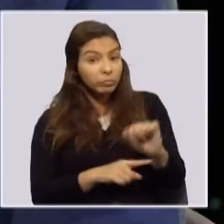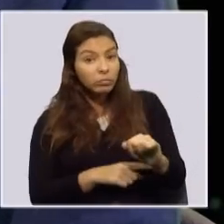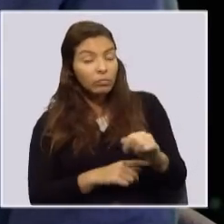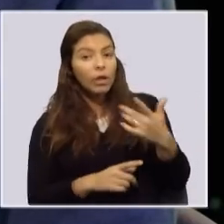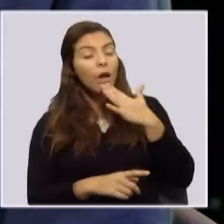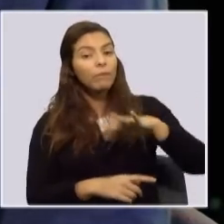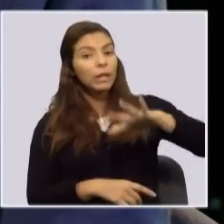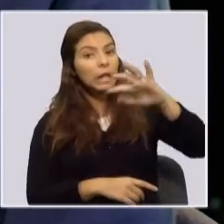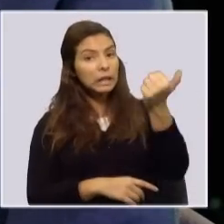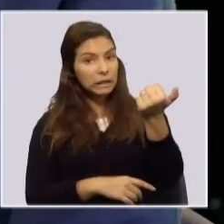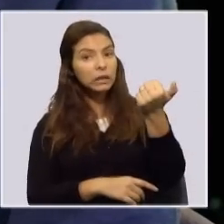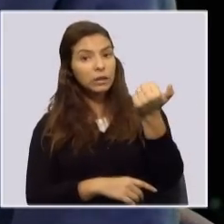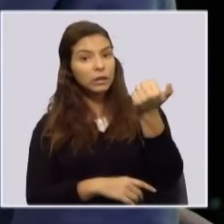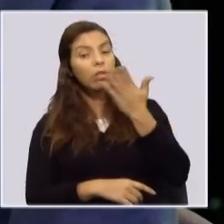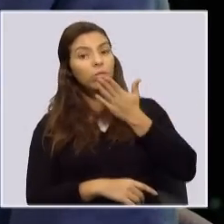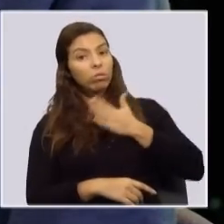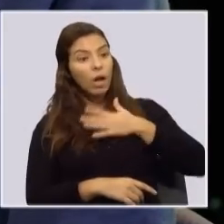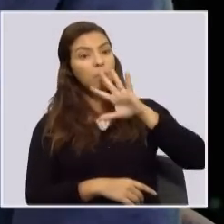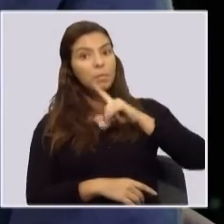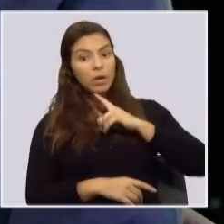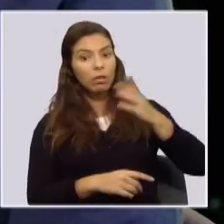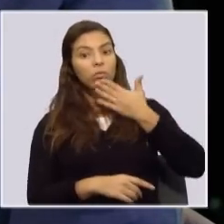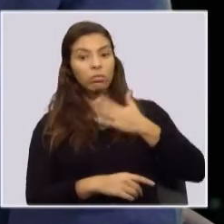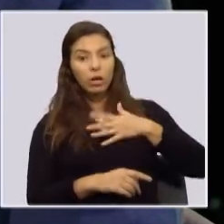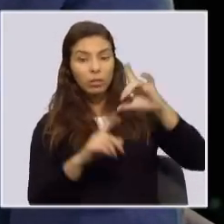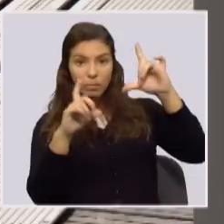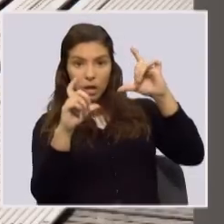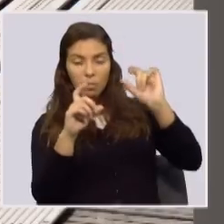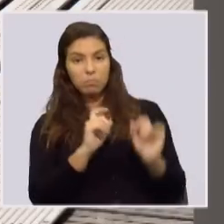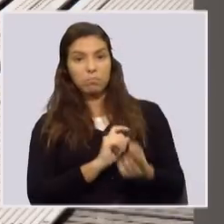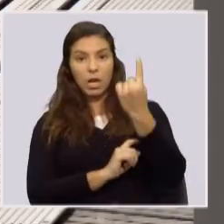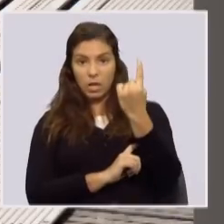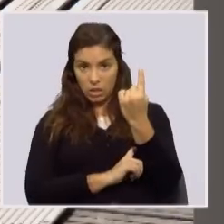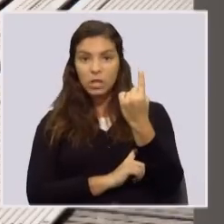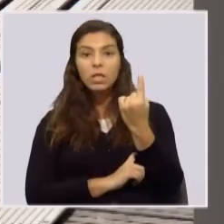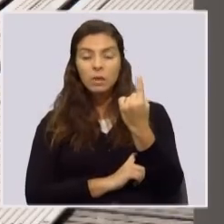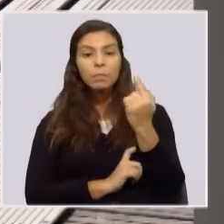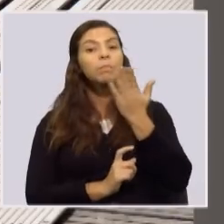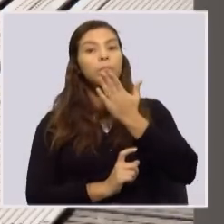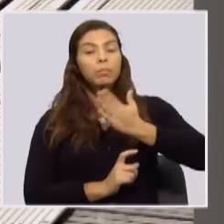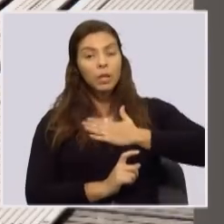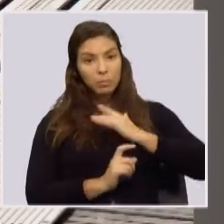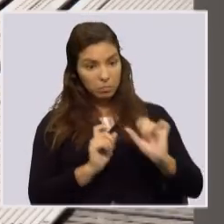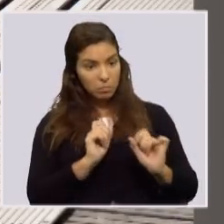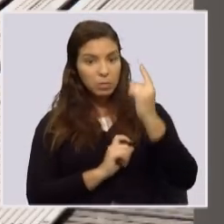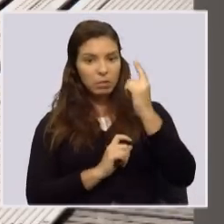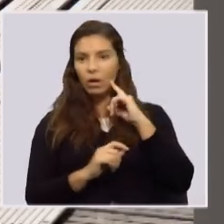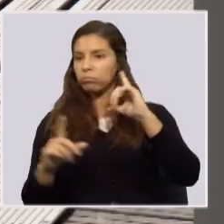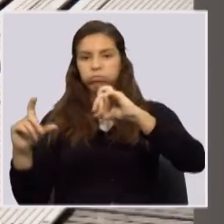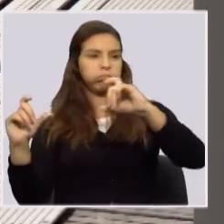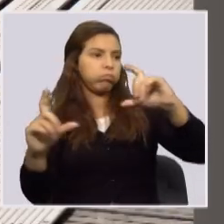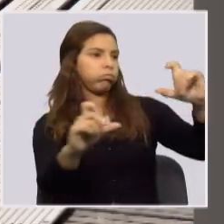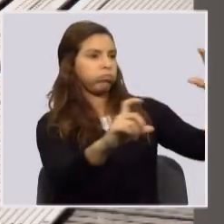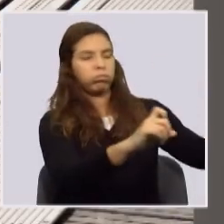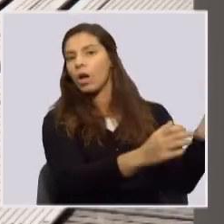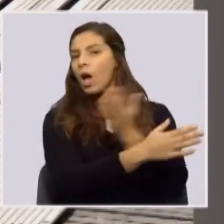comecei por volta dos 15 anos, quando a minha mãe me ofereceu a primeira máquina fotográfica. Com a oferta da máquina, eu comecei a